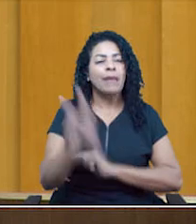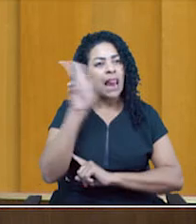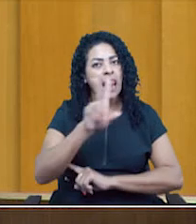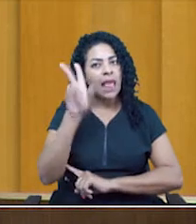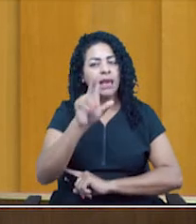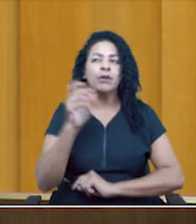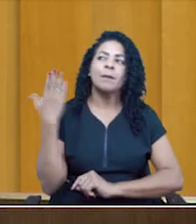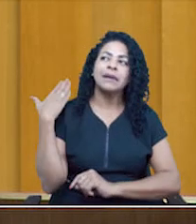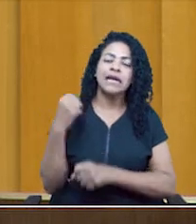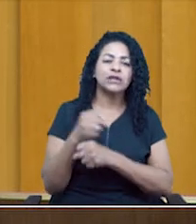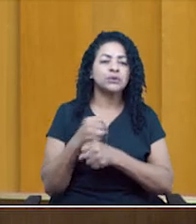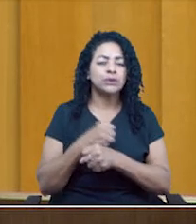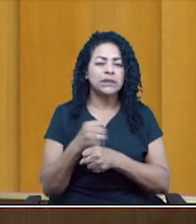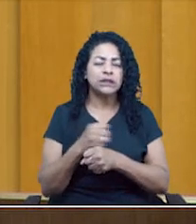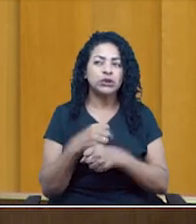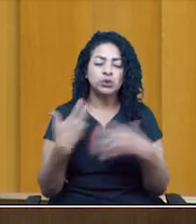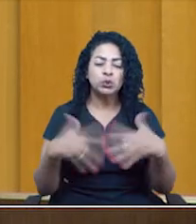atrás, isso não é